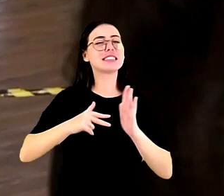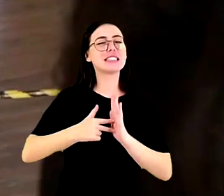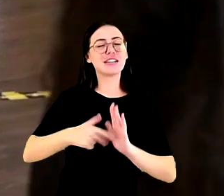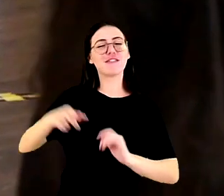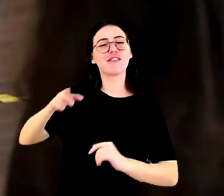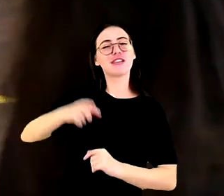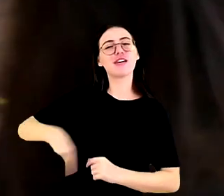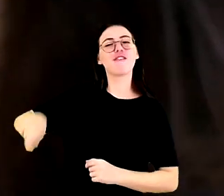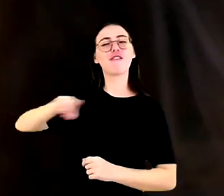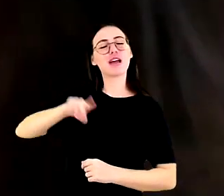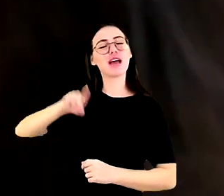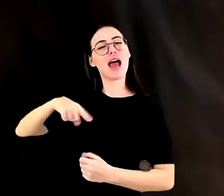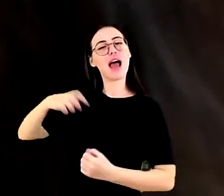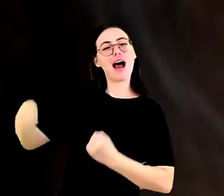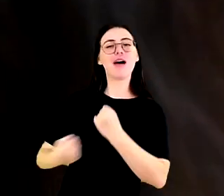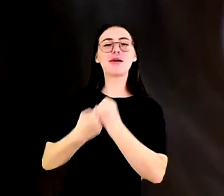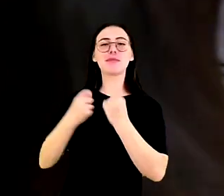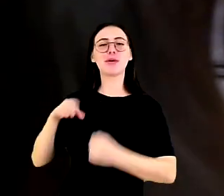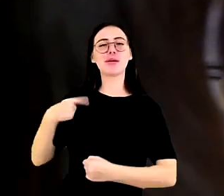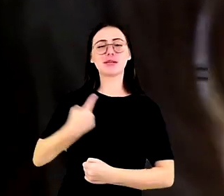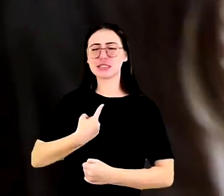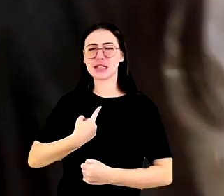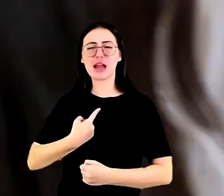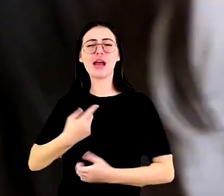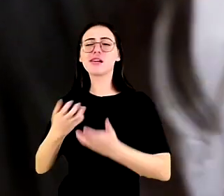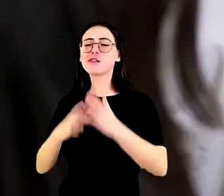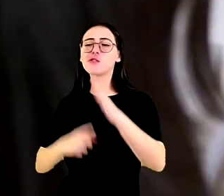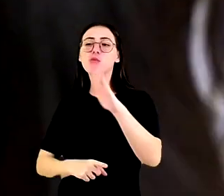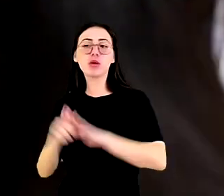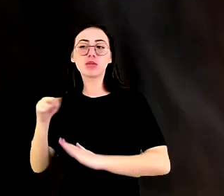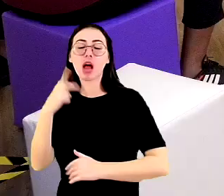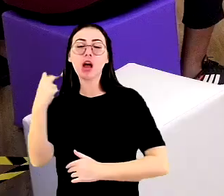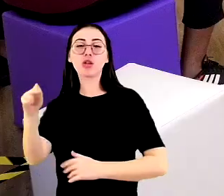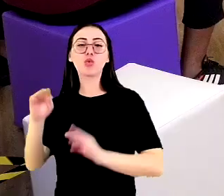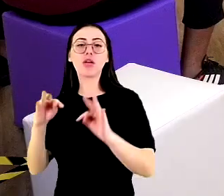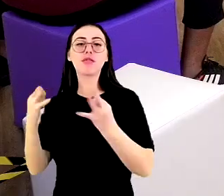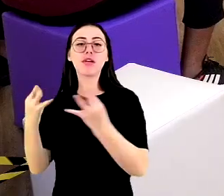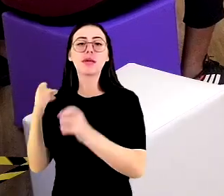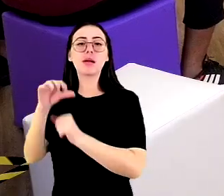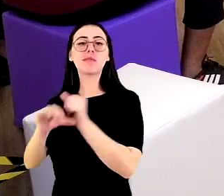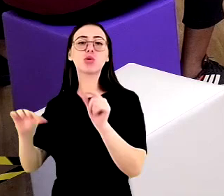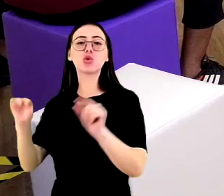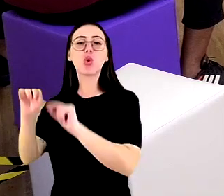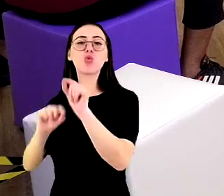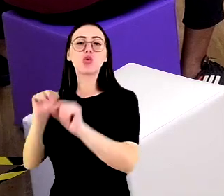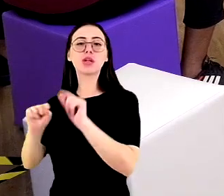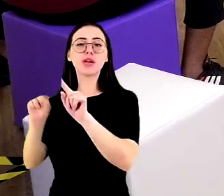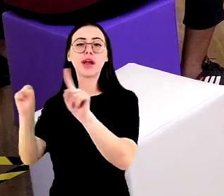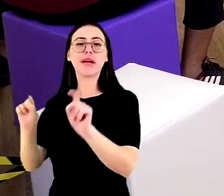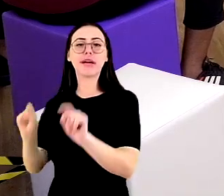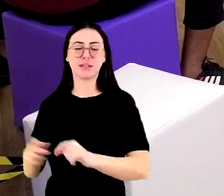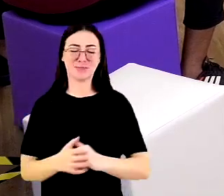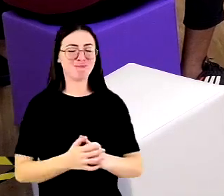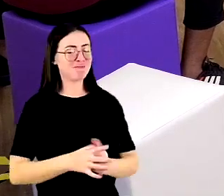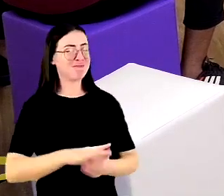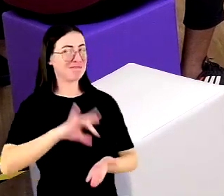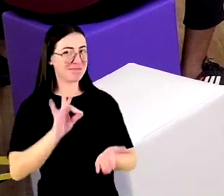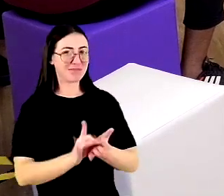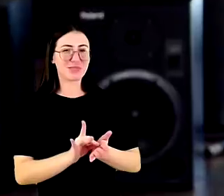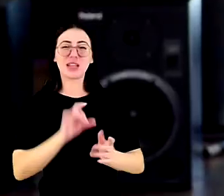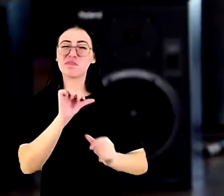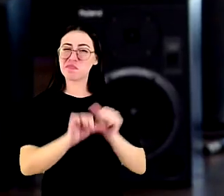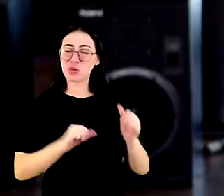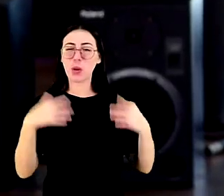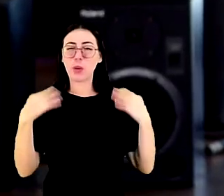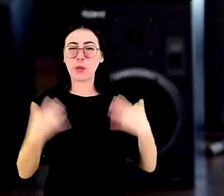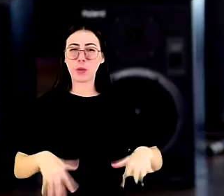vida, na vida da tua família, a vinda para a raiz. Na realidade, mudou muito, porque trouxe mais